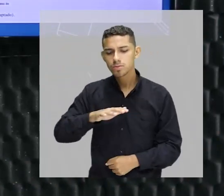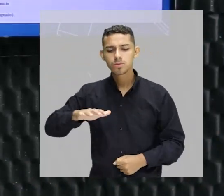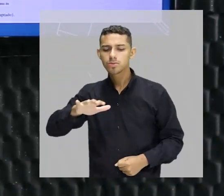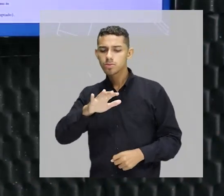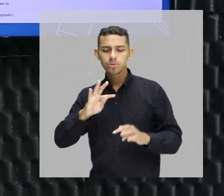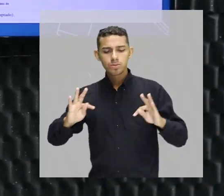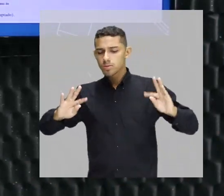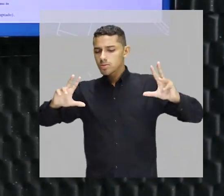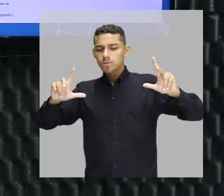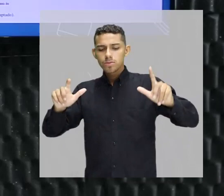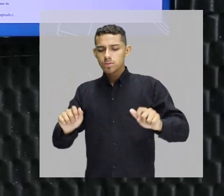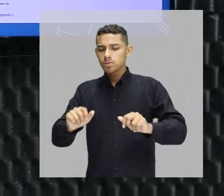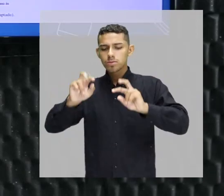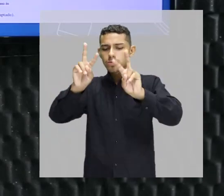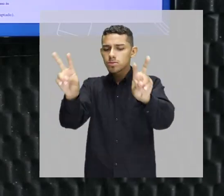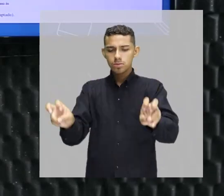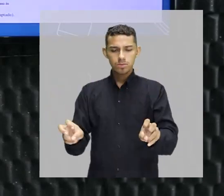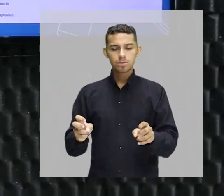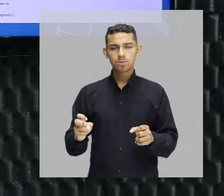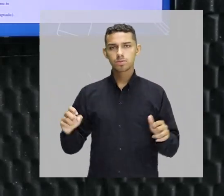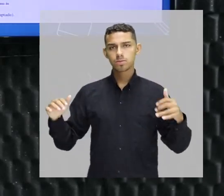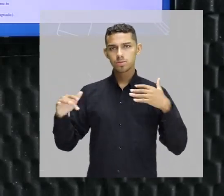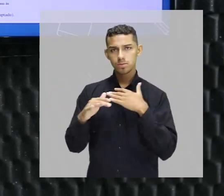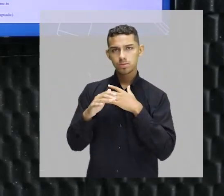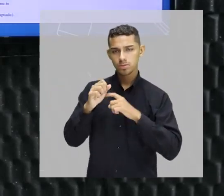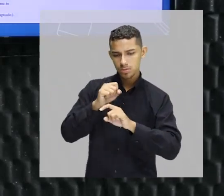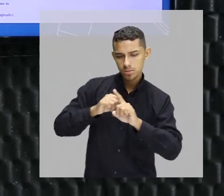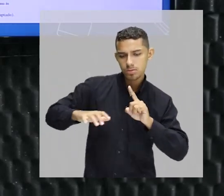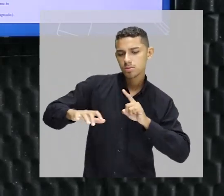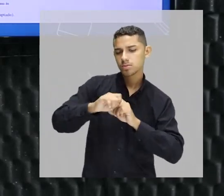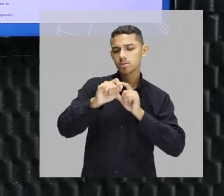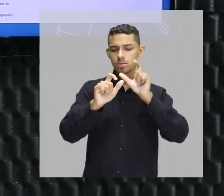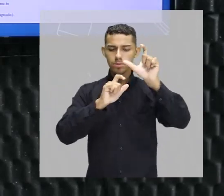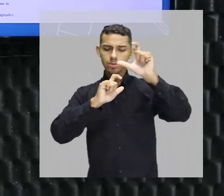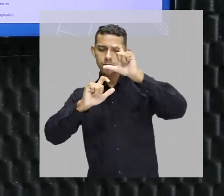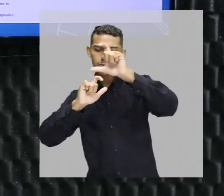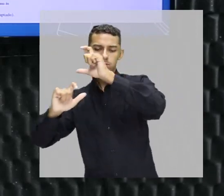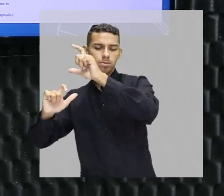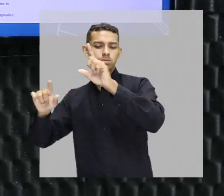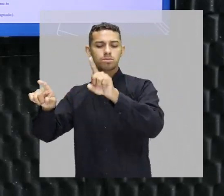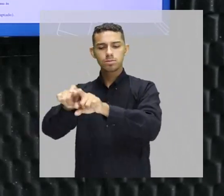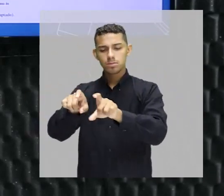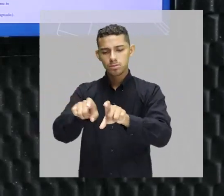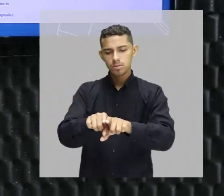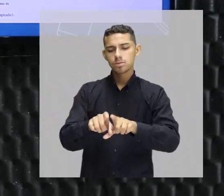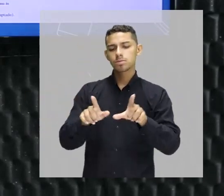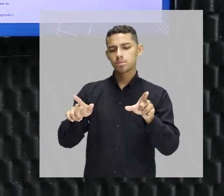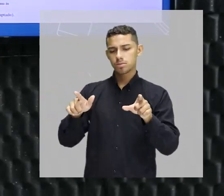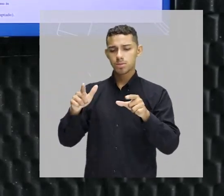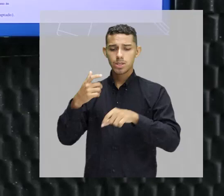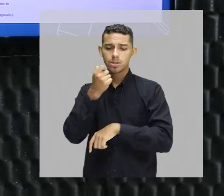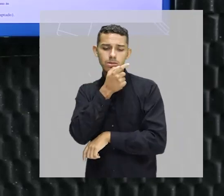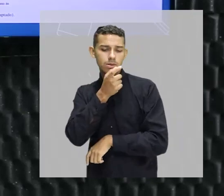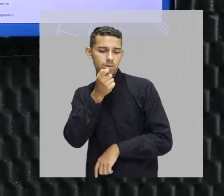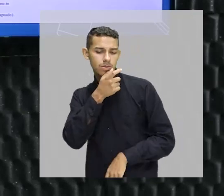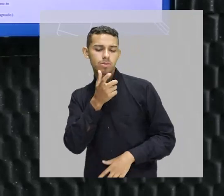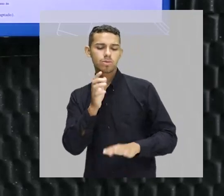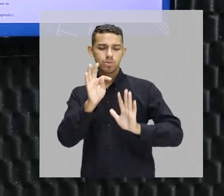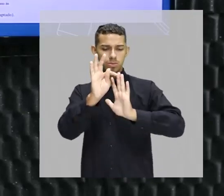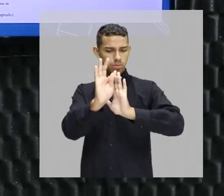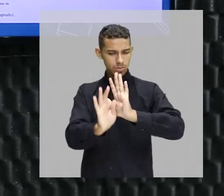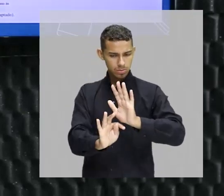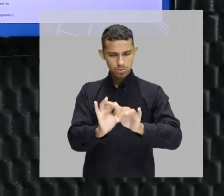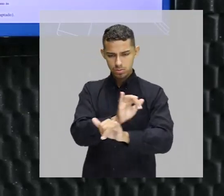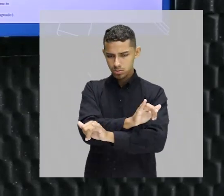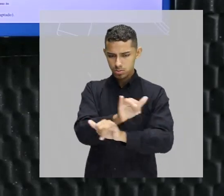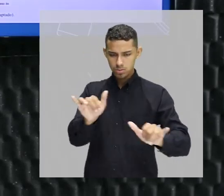todos os temas que acontecem na nossa sociedade. Então, tirinhas, charges, campanhas, textos publicitários são bastante